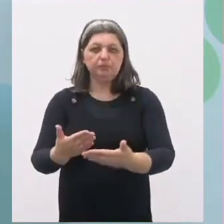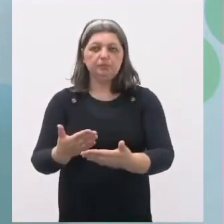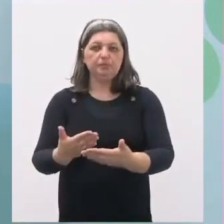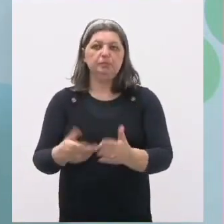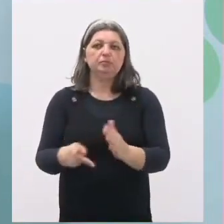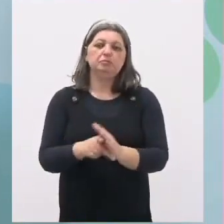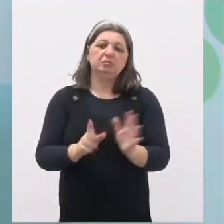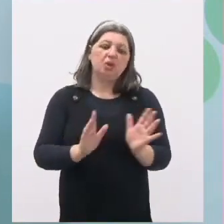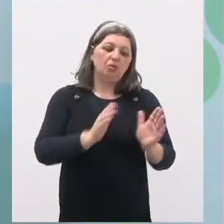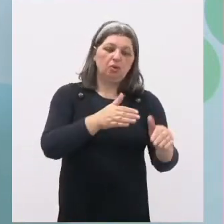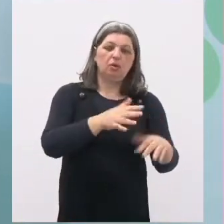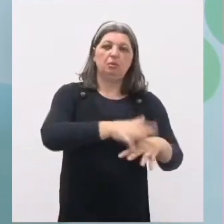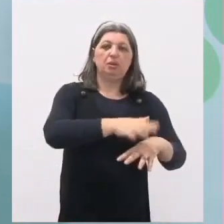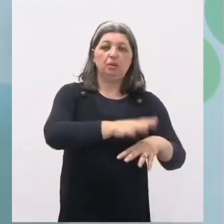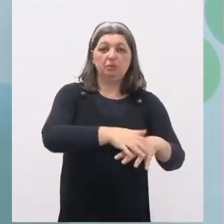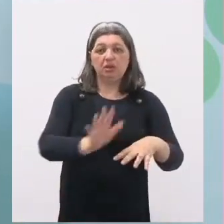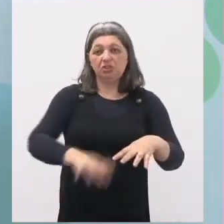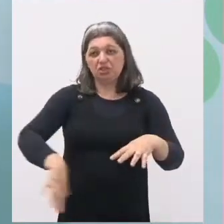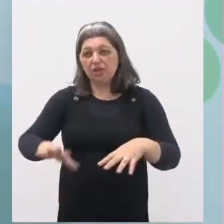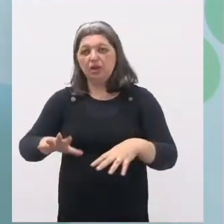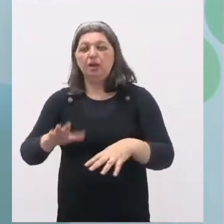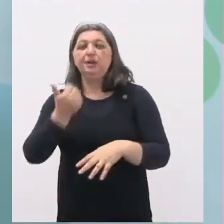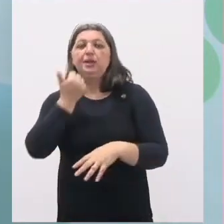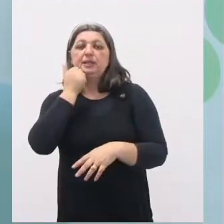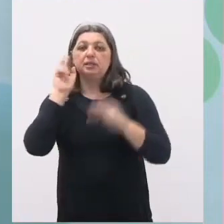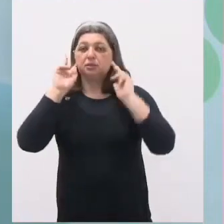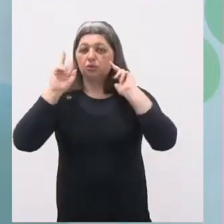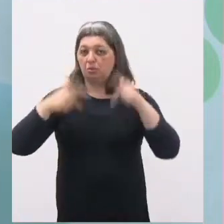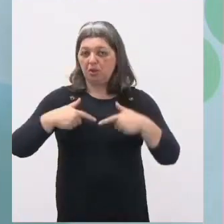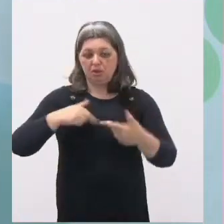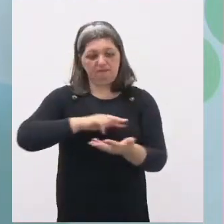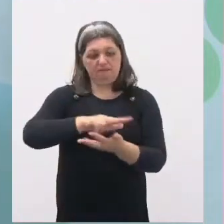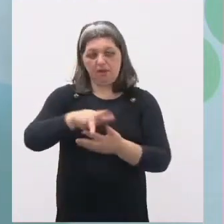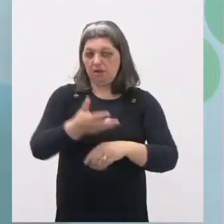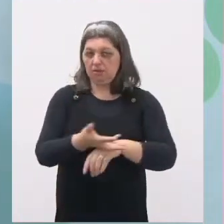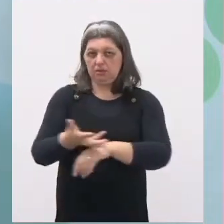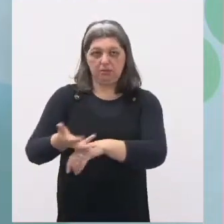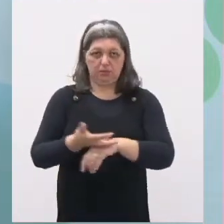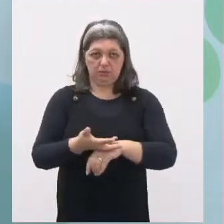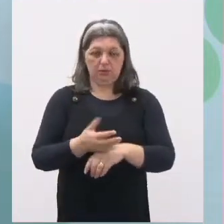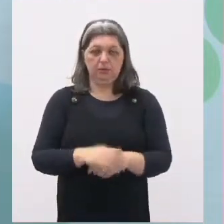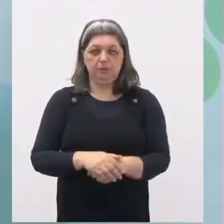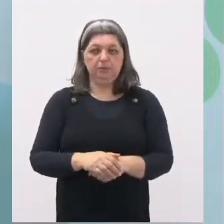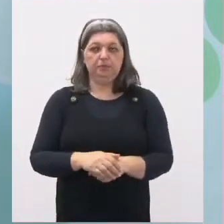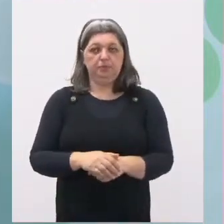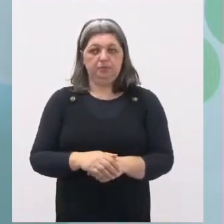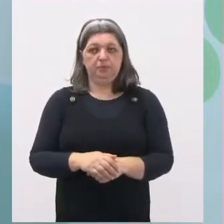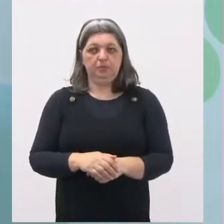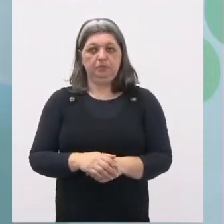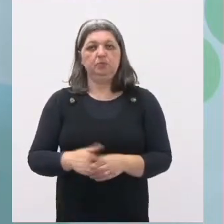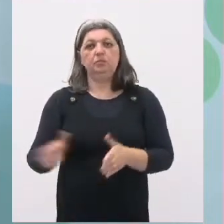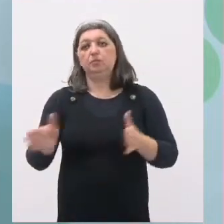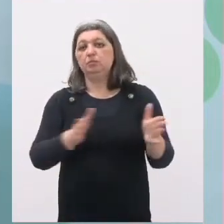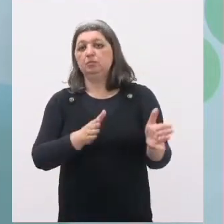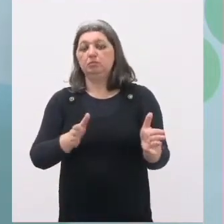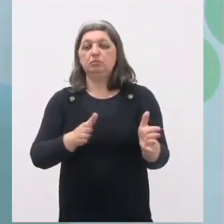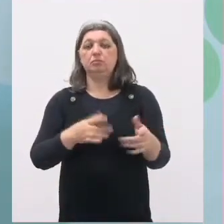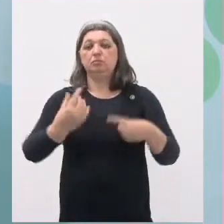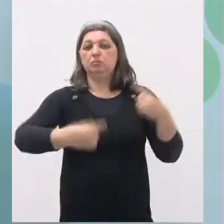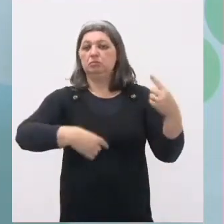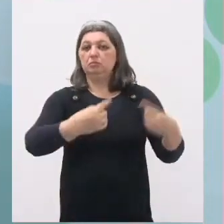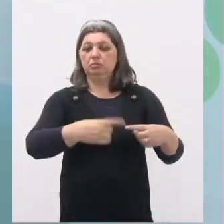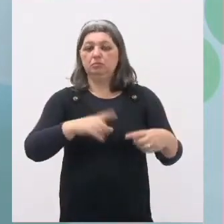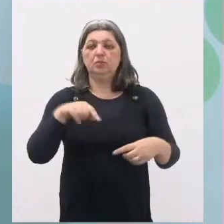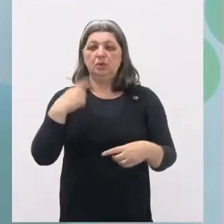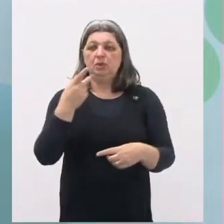área de matemática ou da área de ciências humanas, enfim. Não, agora vamos trabalhar por meio de competências. Aí, durante essa nossa discussão, né, vocês vão ver que a gente